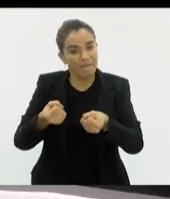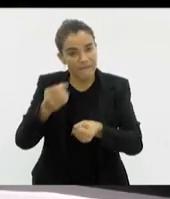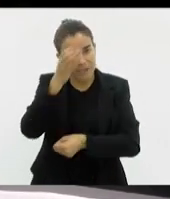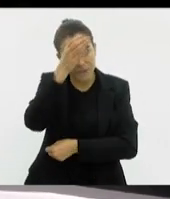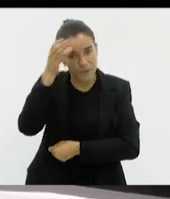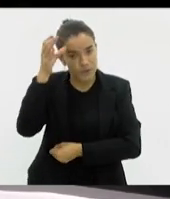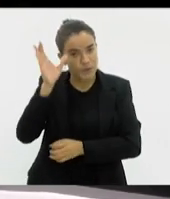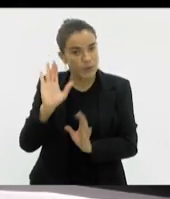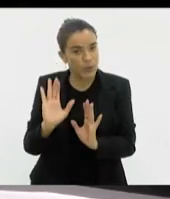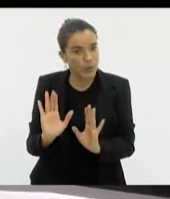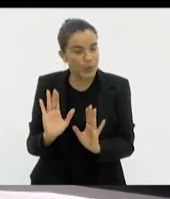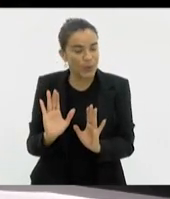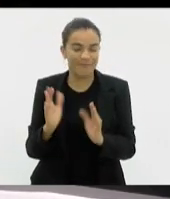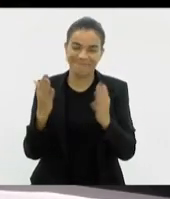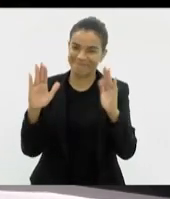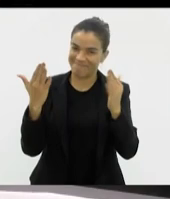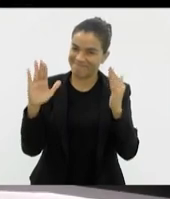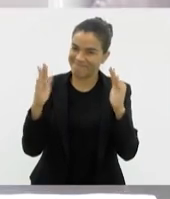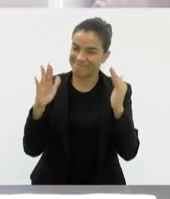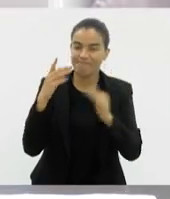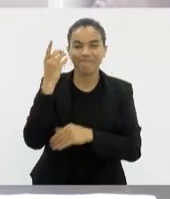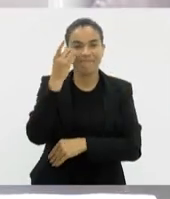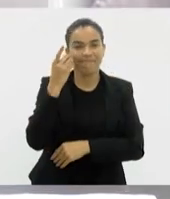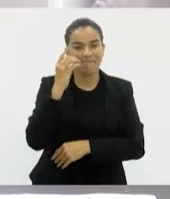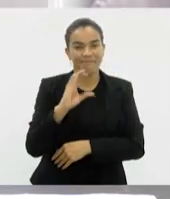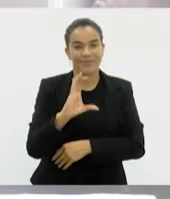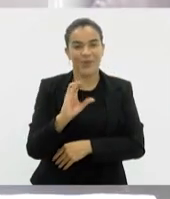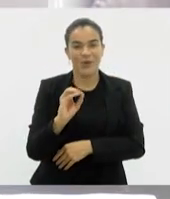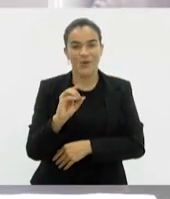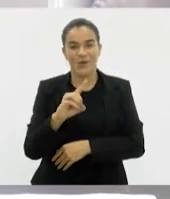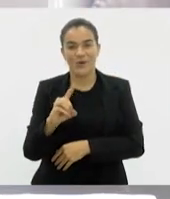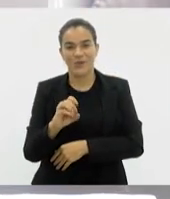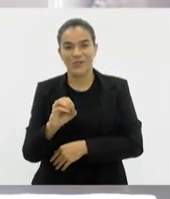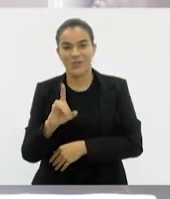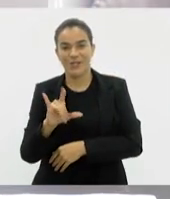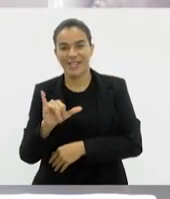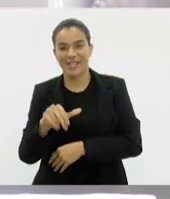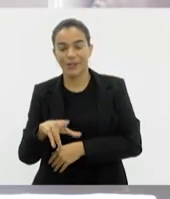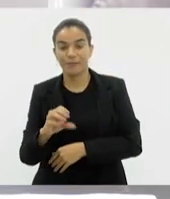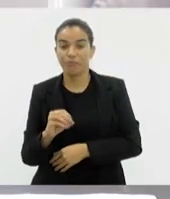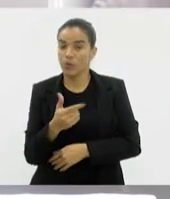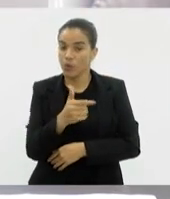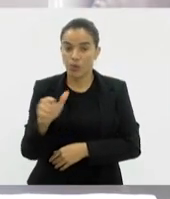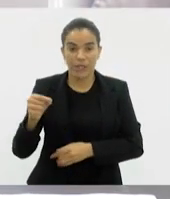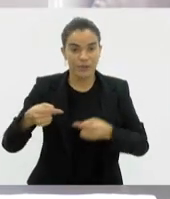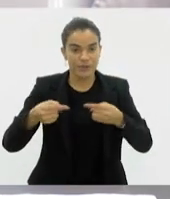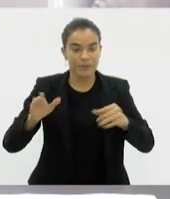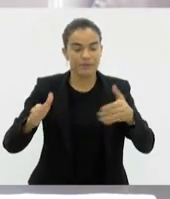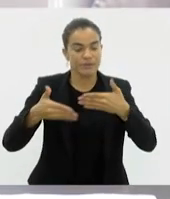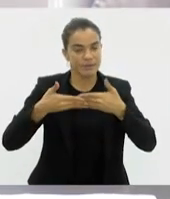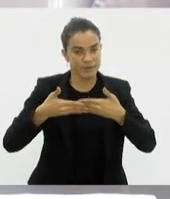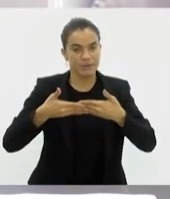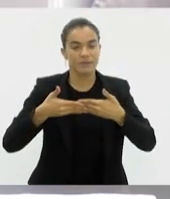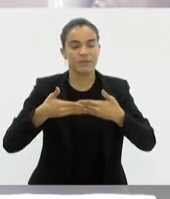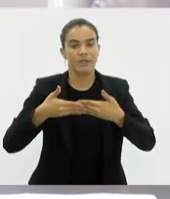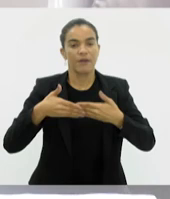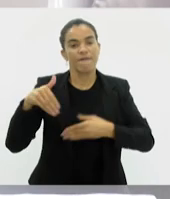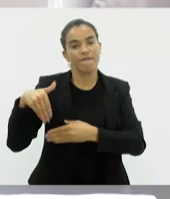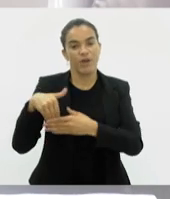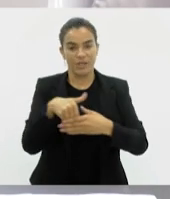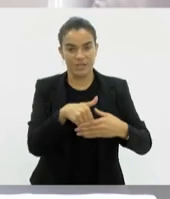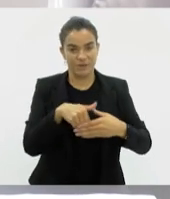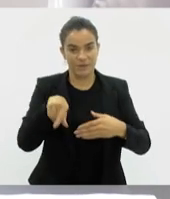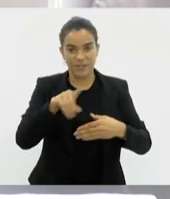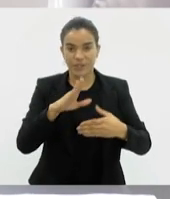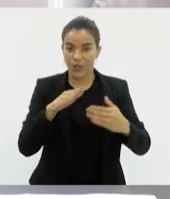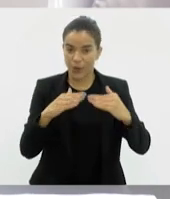consumidor. Tá. Parabenizar o deputado Vinícius Cozolino pela iniciativa. Obrigado. Não havendo quem queira discutir, encerrada a discussão. Em votação,